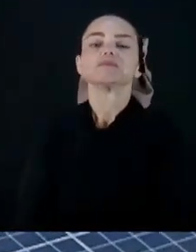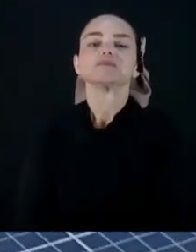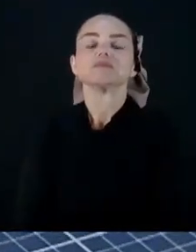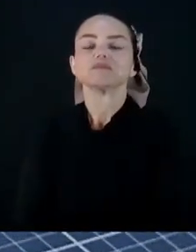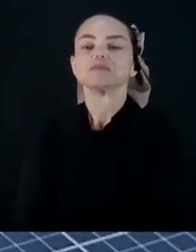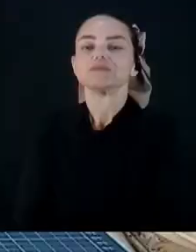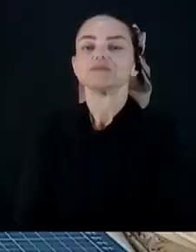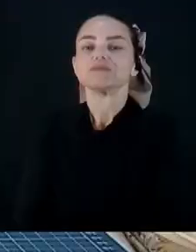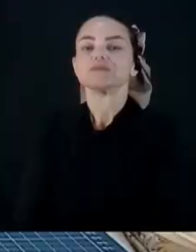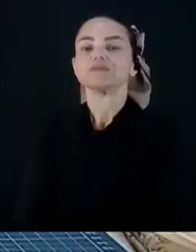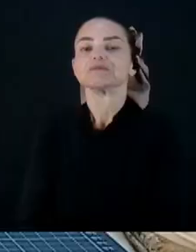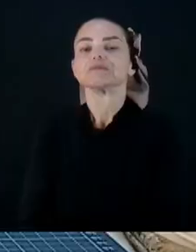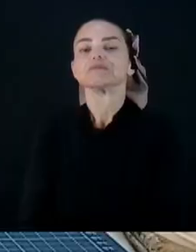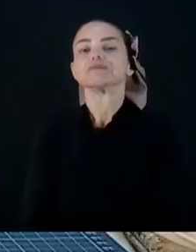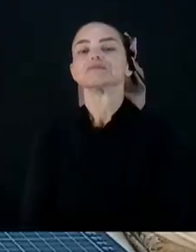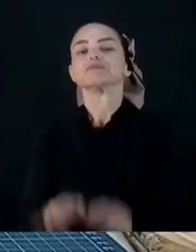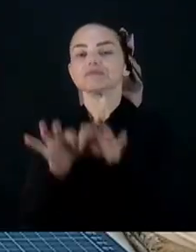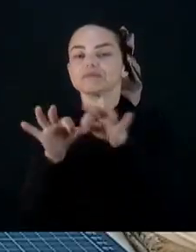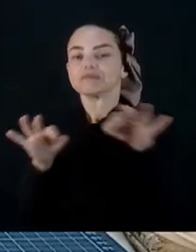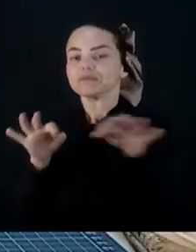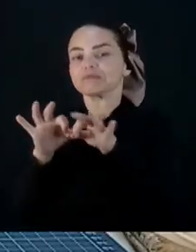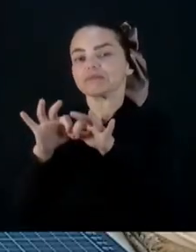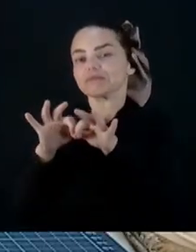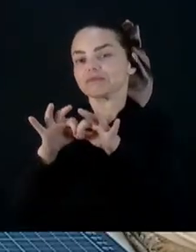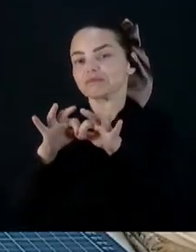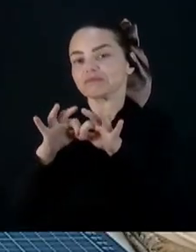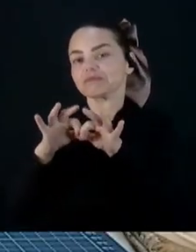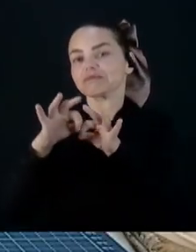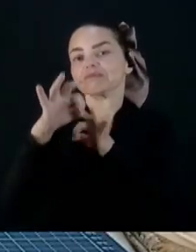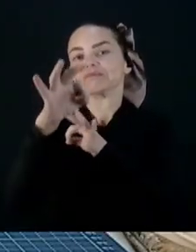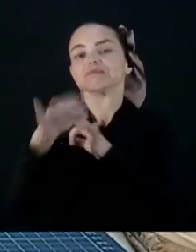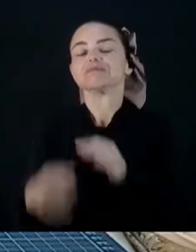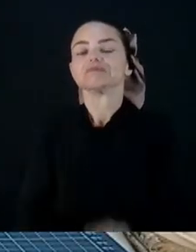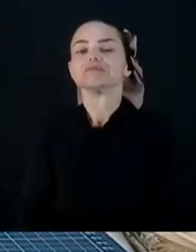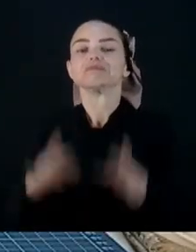Moldes e medidas, né? Isso, com certeza. Vai ficar aqui tudo na descrição do programa. Legal.